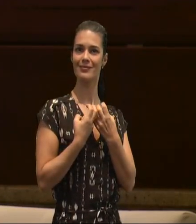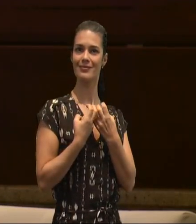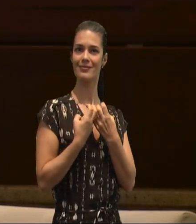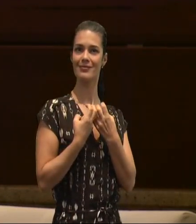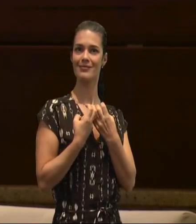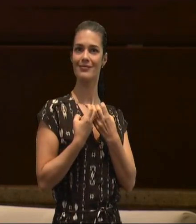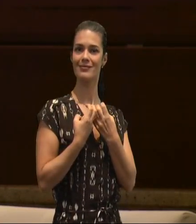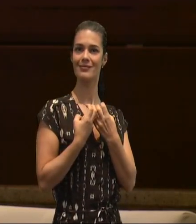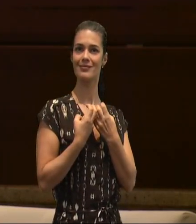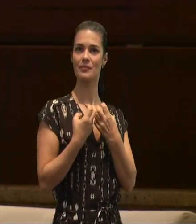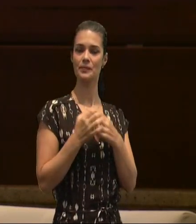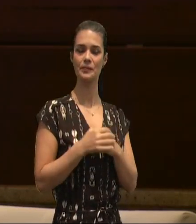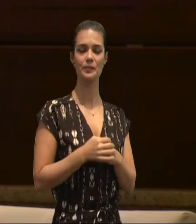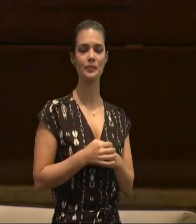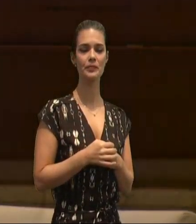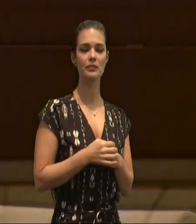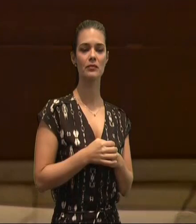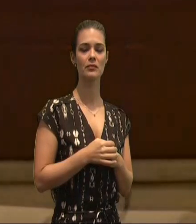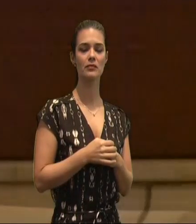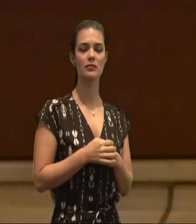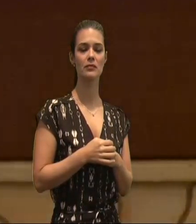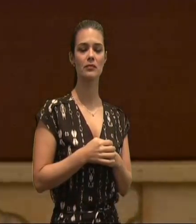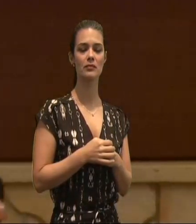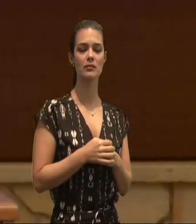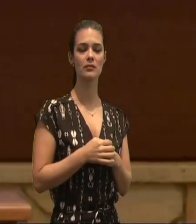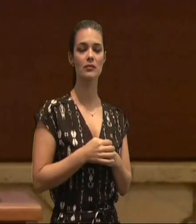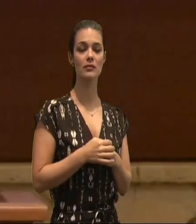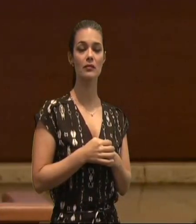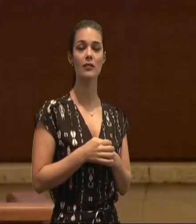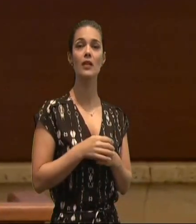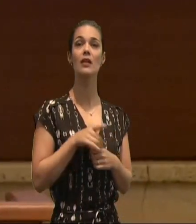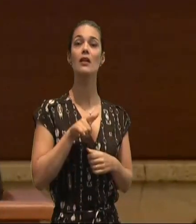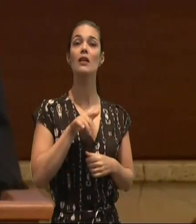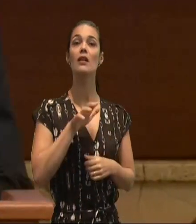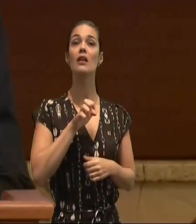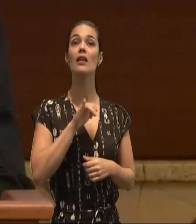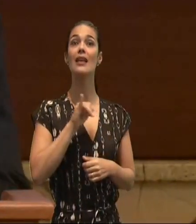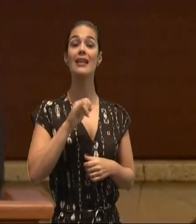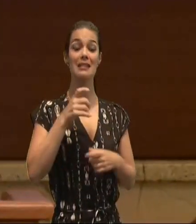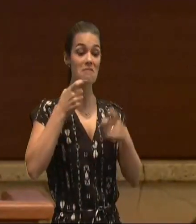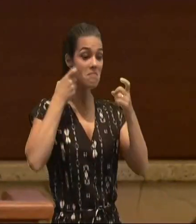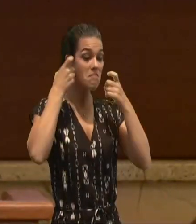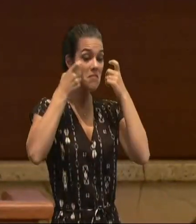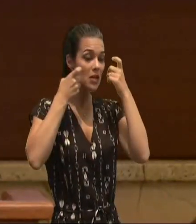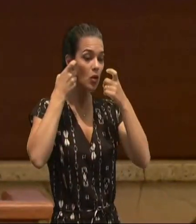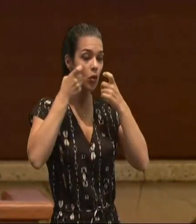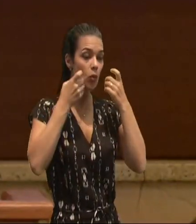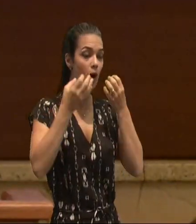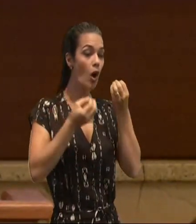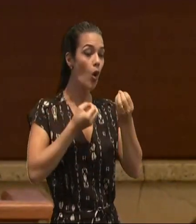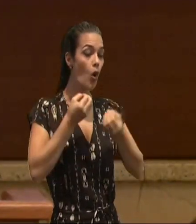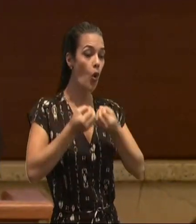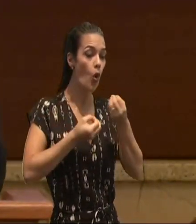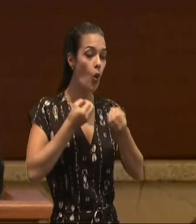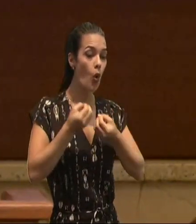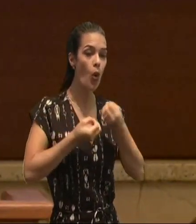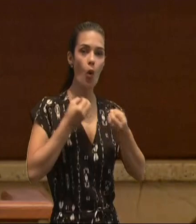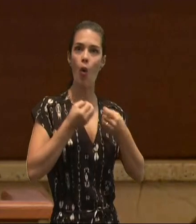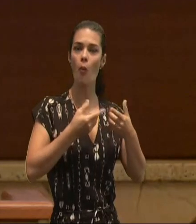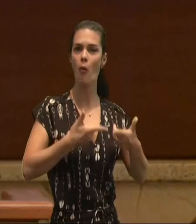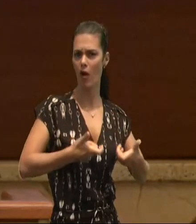trágica notícia, ele se vê ansioso para querer saber, sim, como que estão os seus filhos na guerra, até